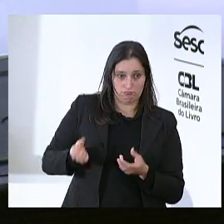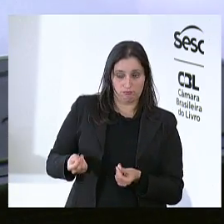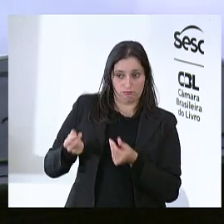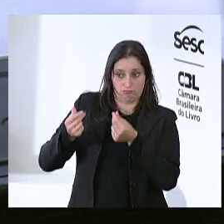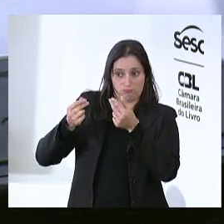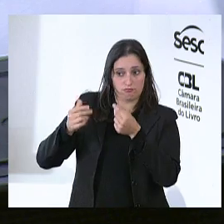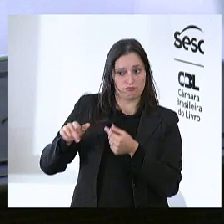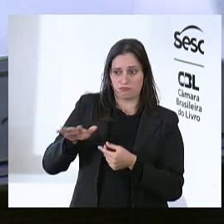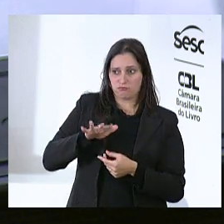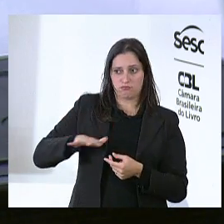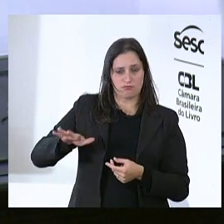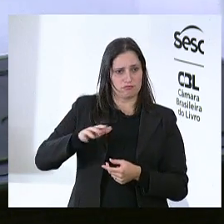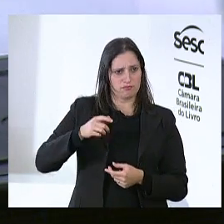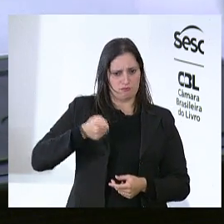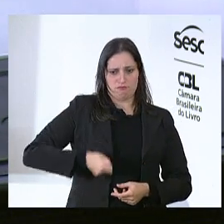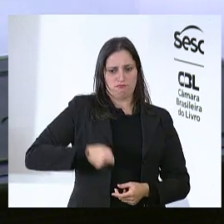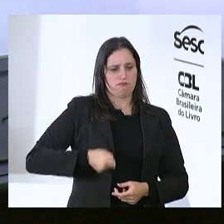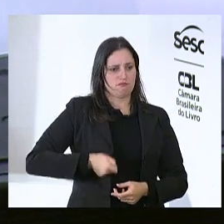criei